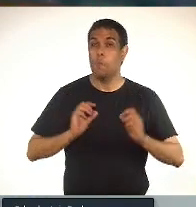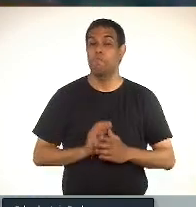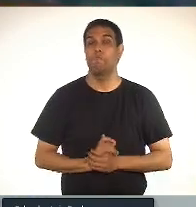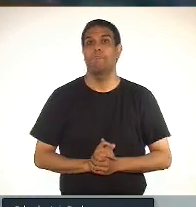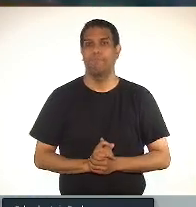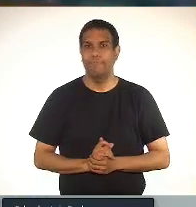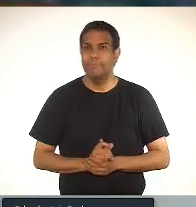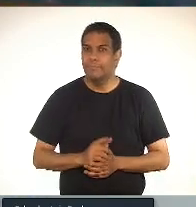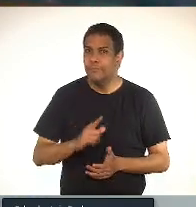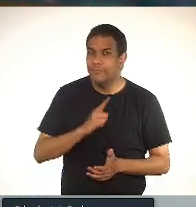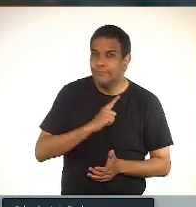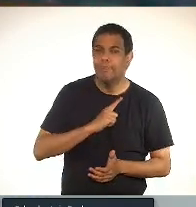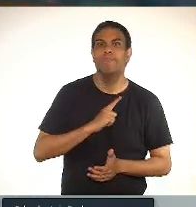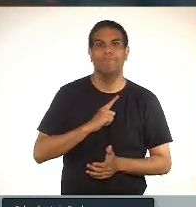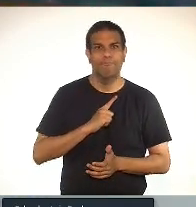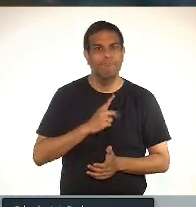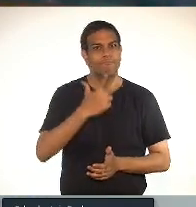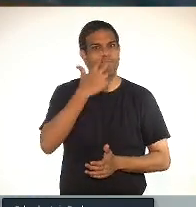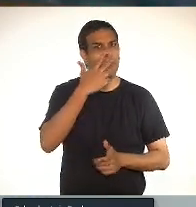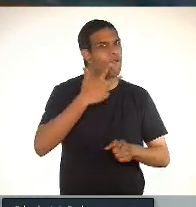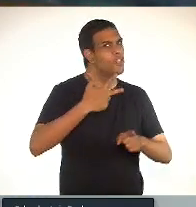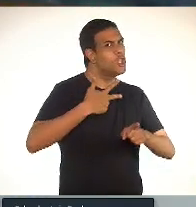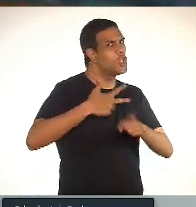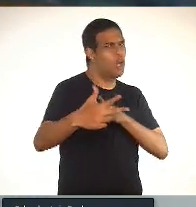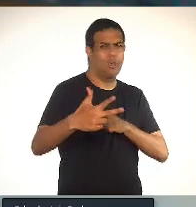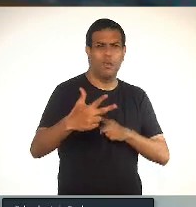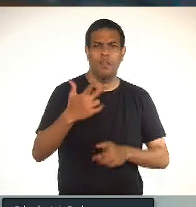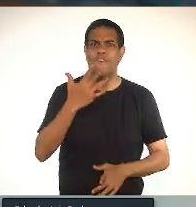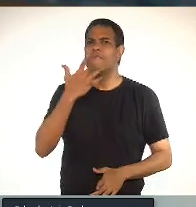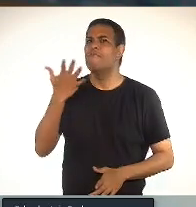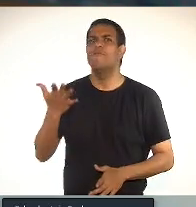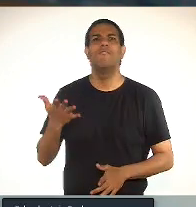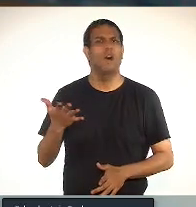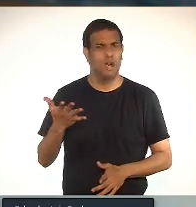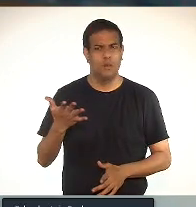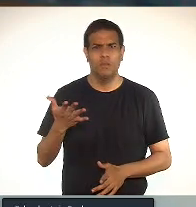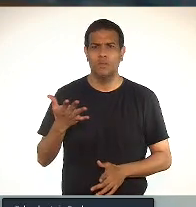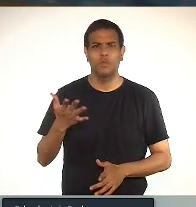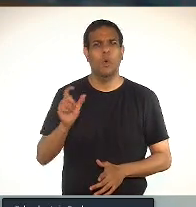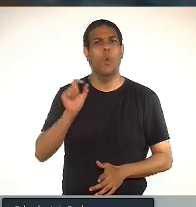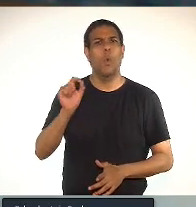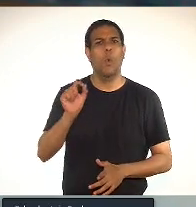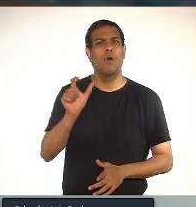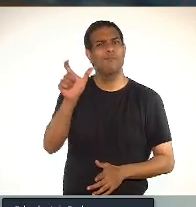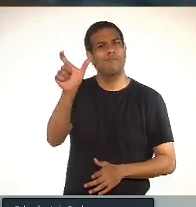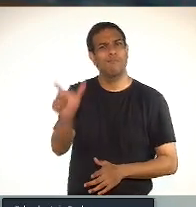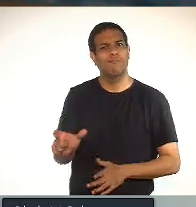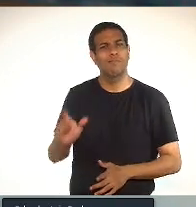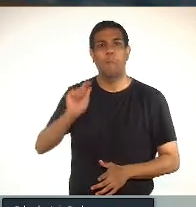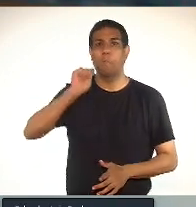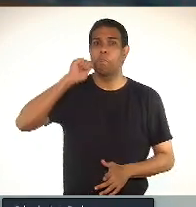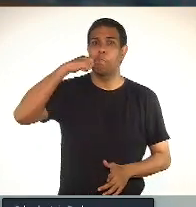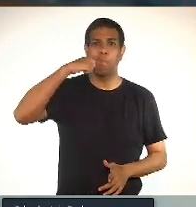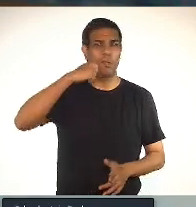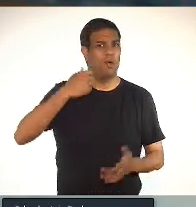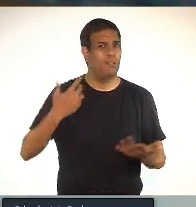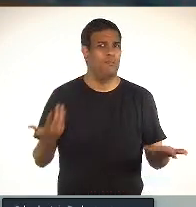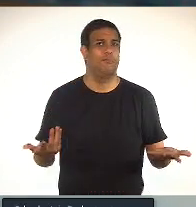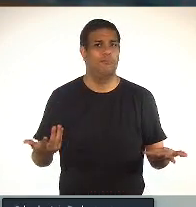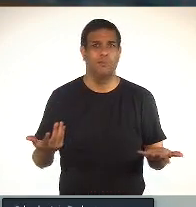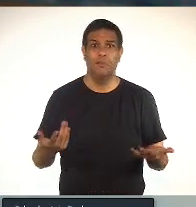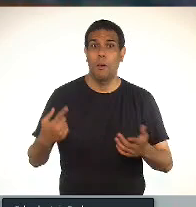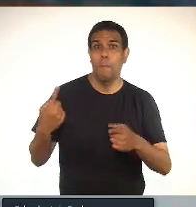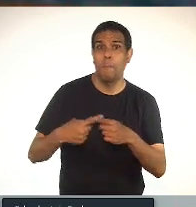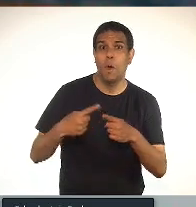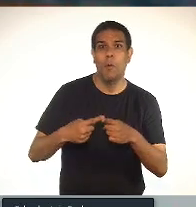que haverá uma vitória fácil do candidato Eduardo Paes. Até